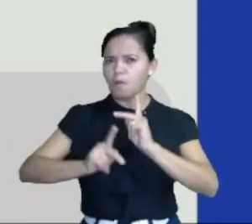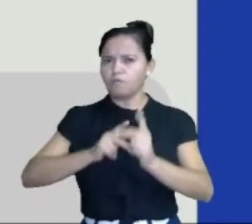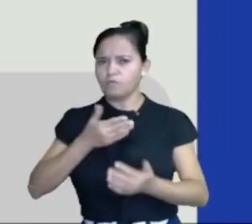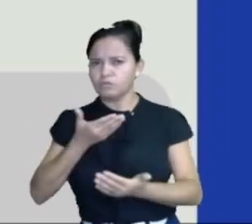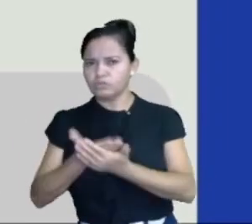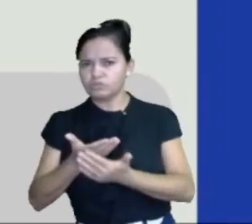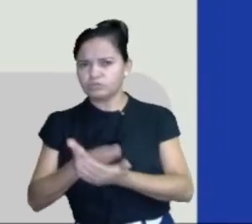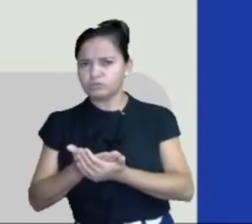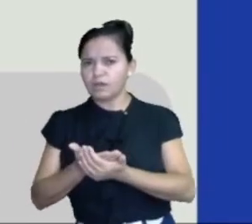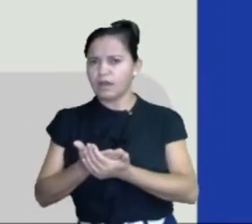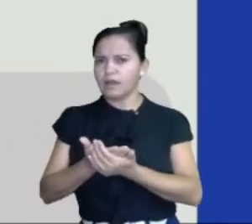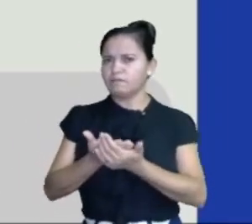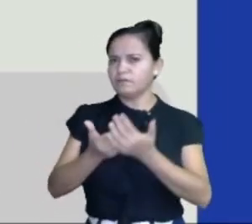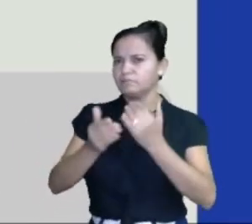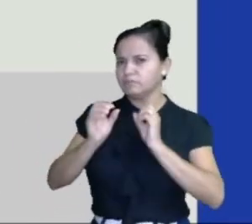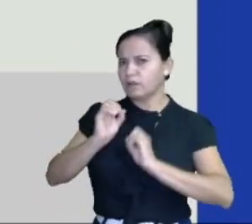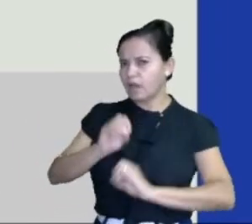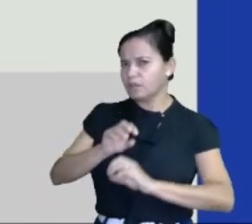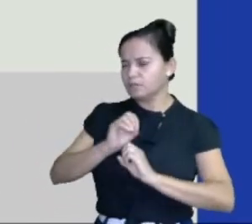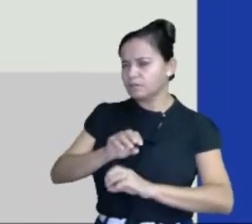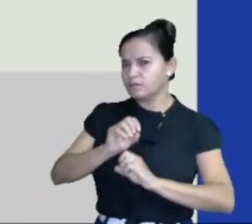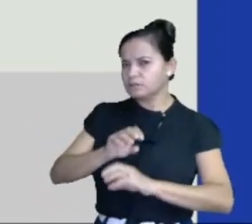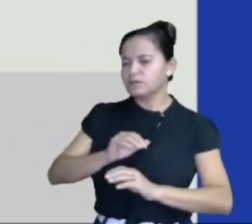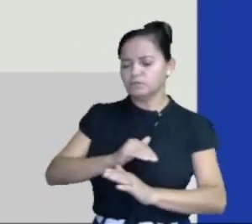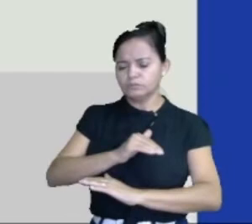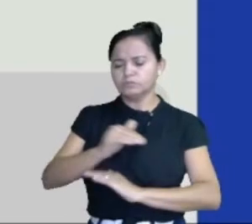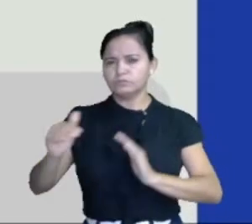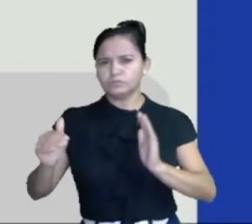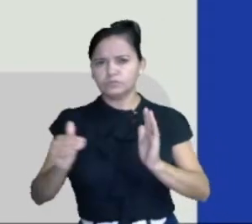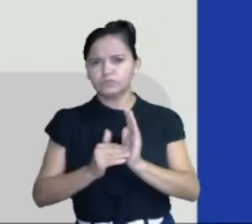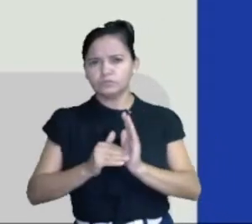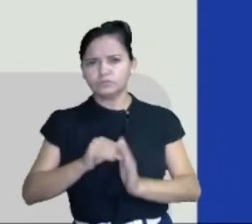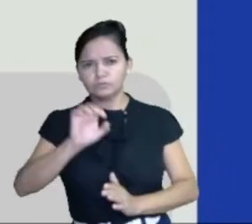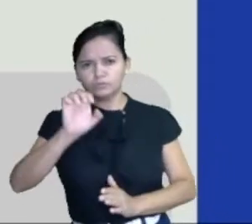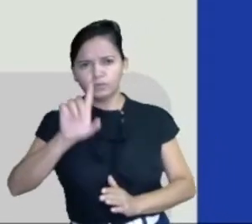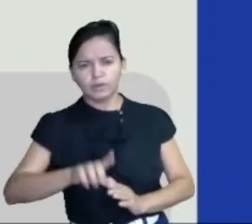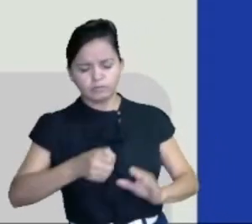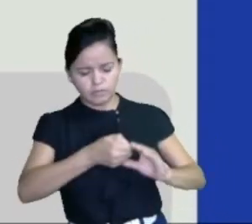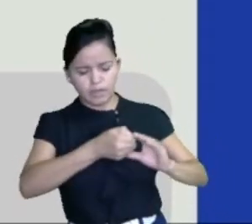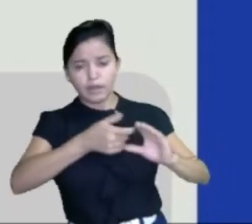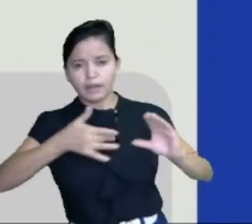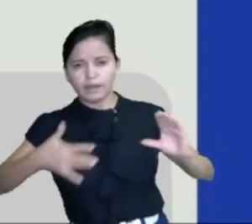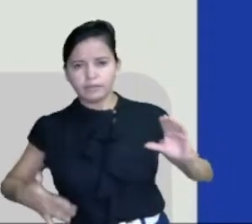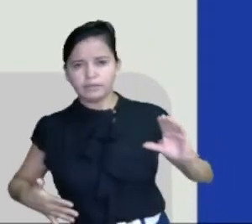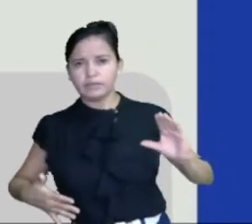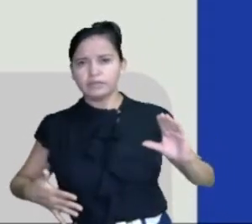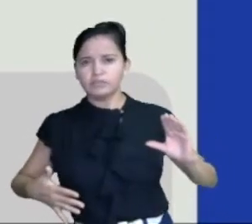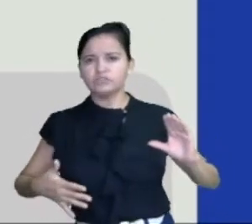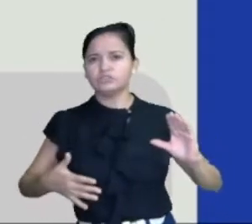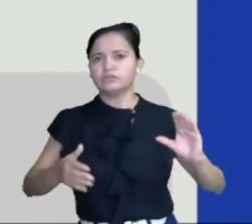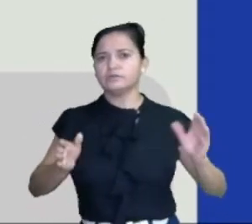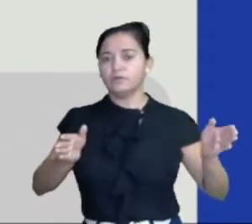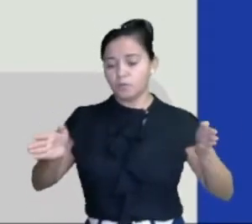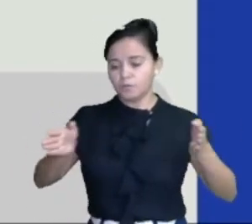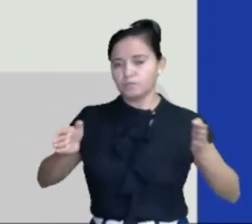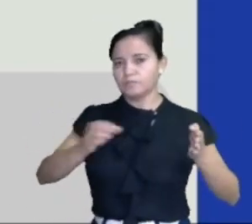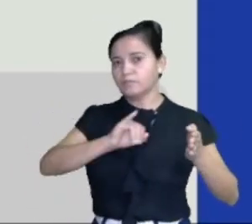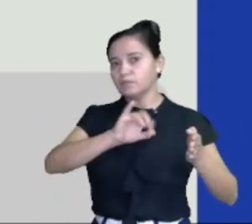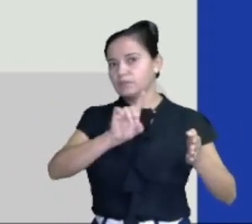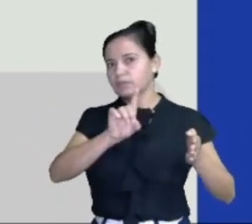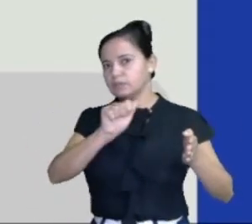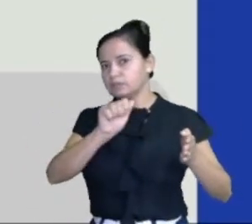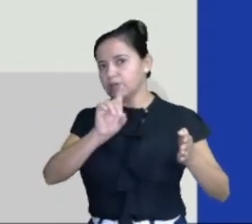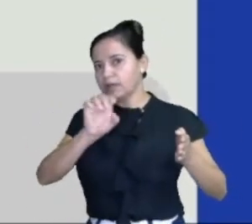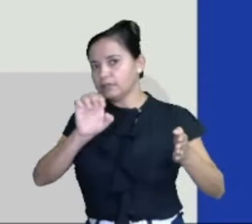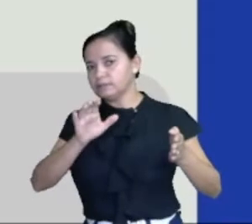estudavam, a educação. Então, tudo isso vai caracterizar esse período como Idade Média. Para a gente dizer assim, ah, eu estou